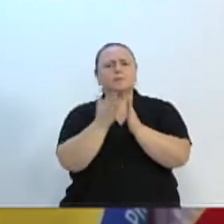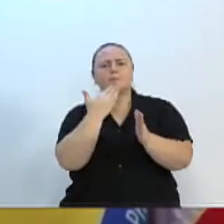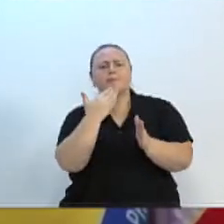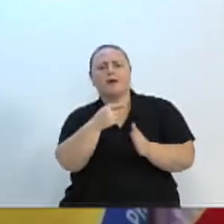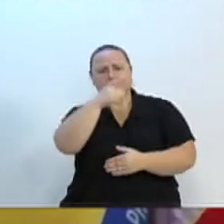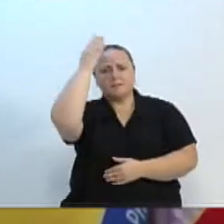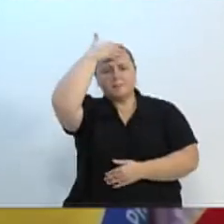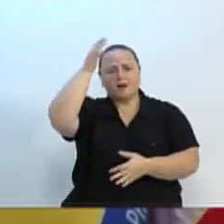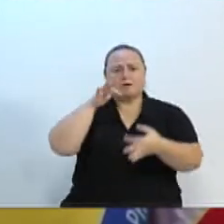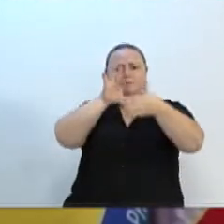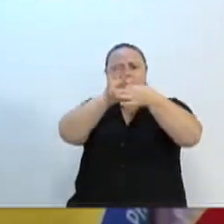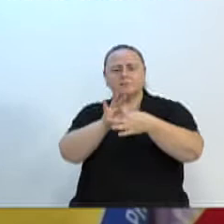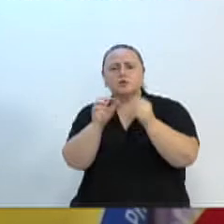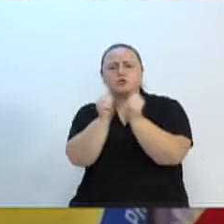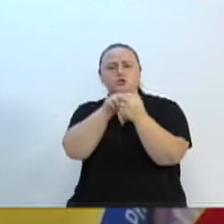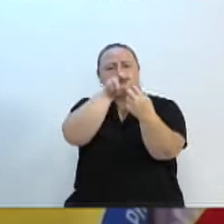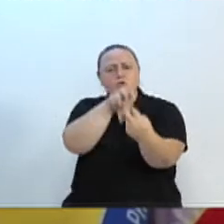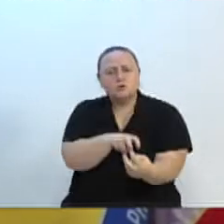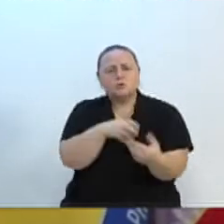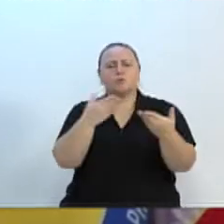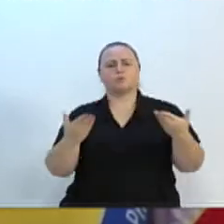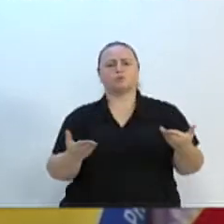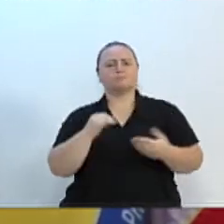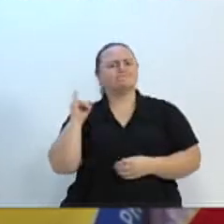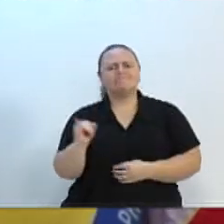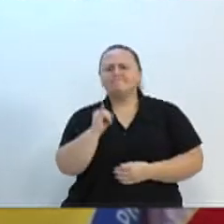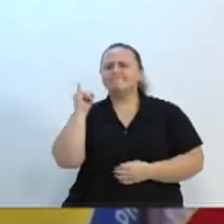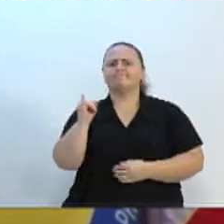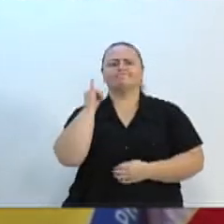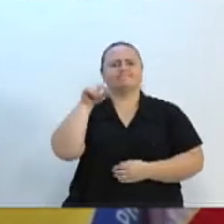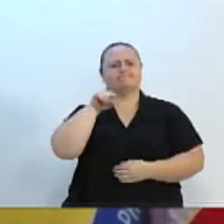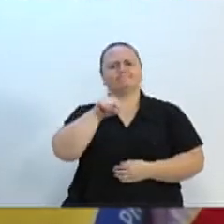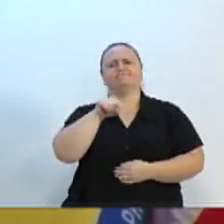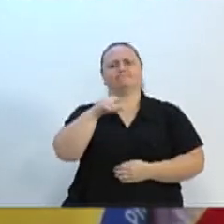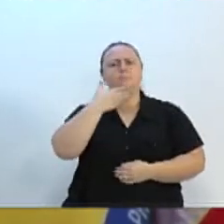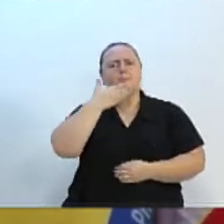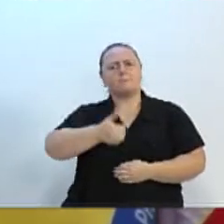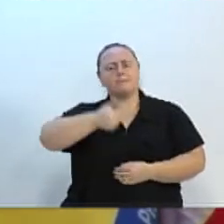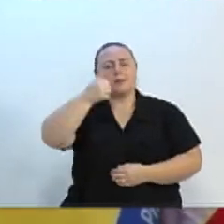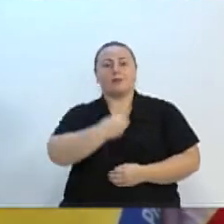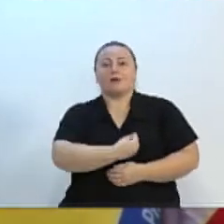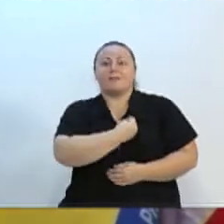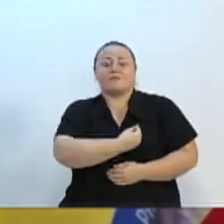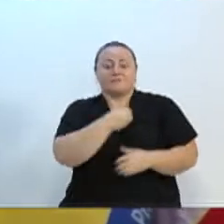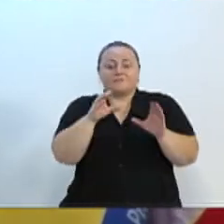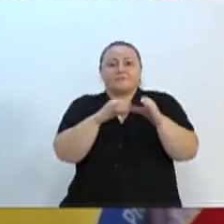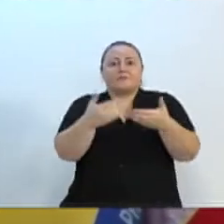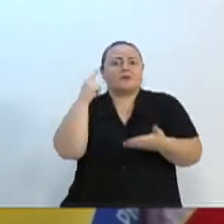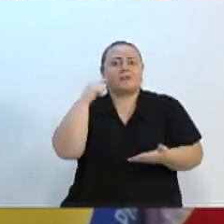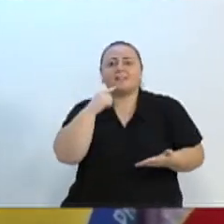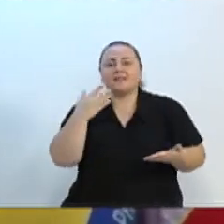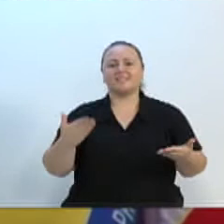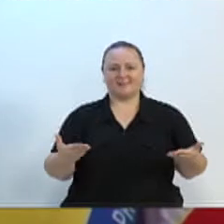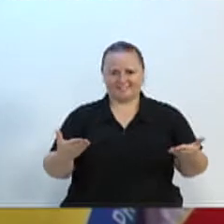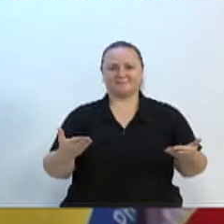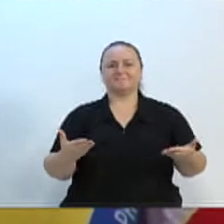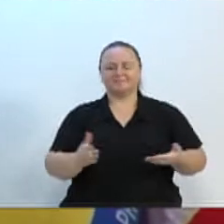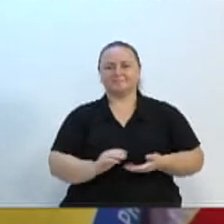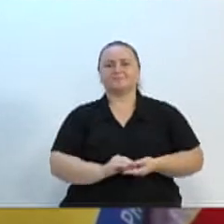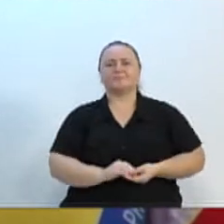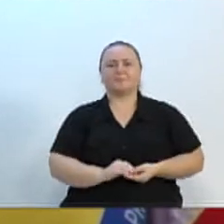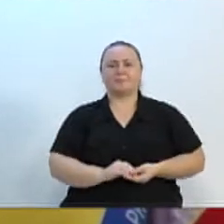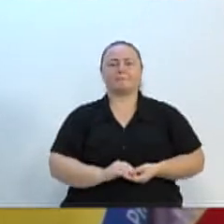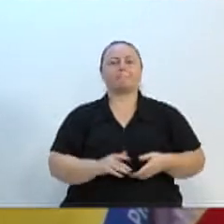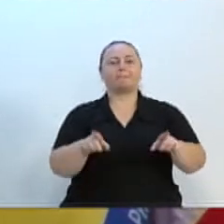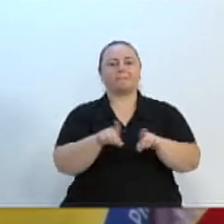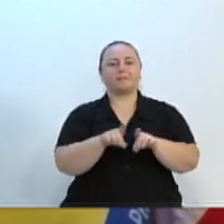cima, pontualmente, de algo que é muito importante, que está ligado à melhoria da vida das pessoas. Não poderia deixar de também citar o Dia